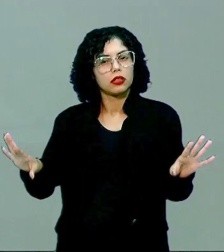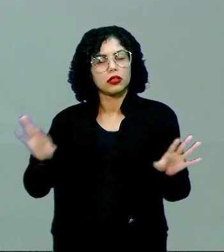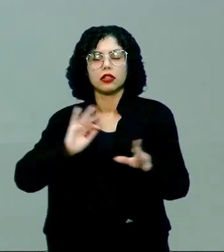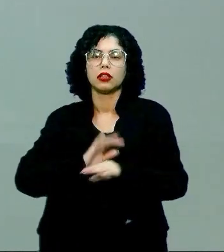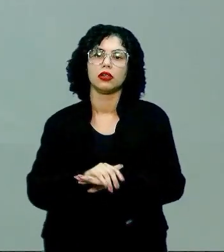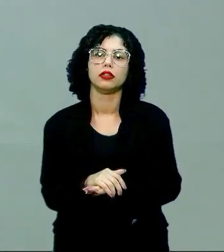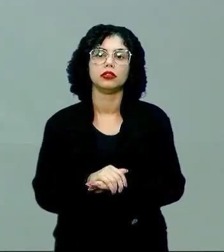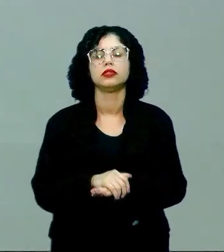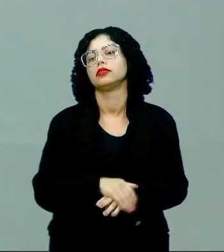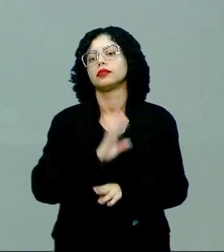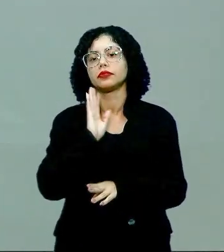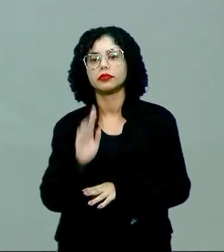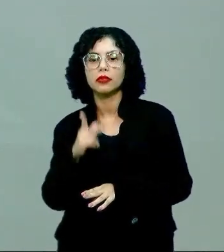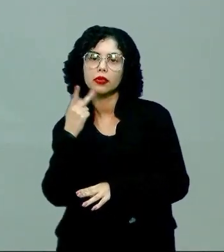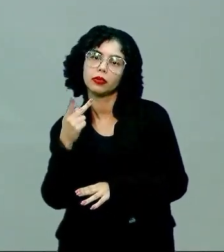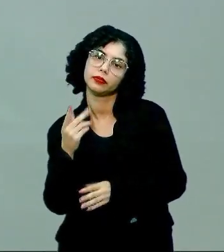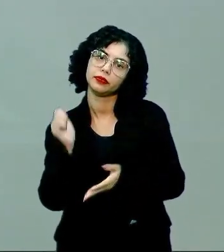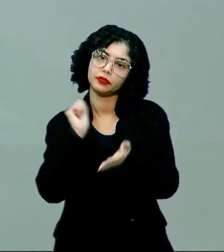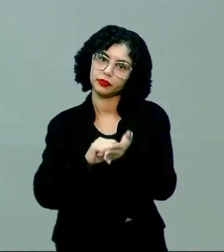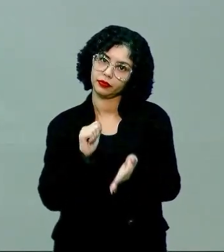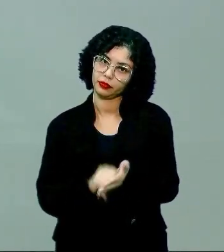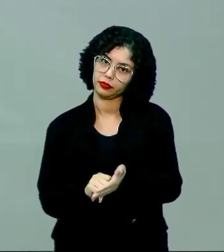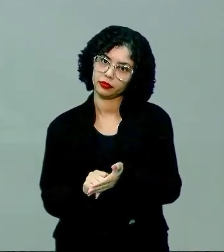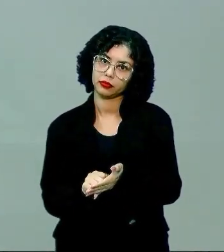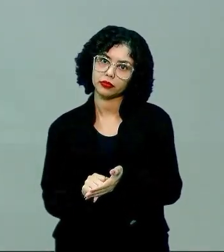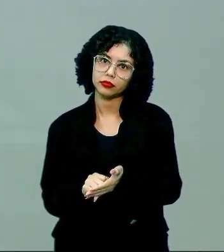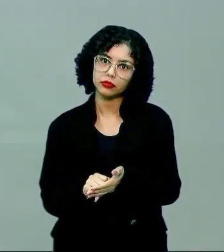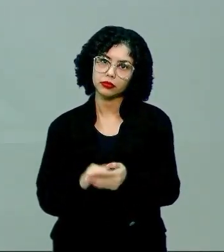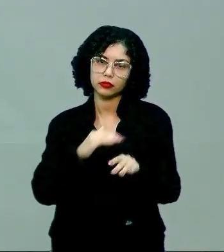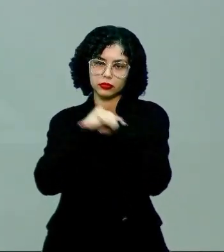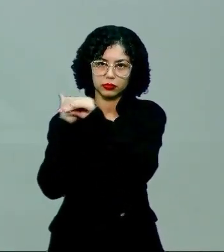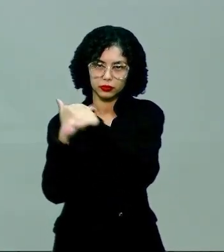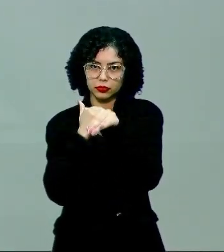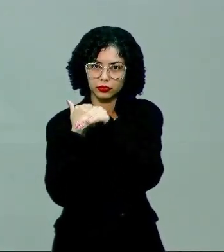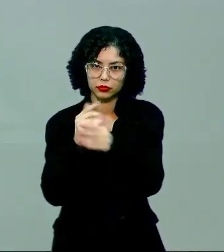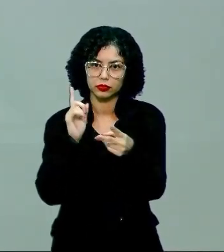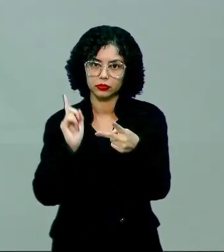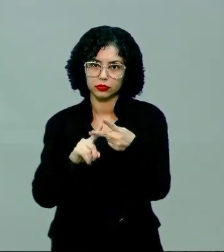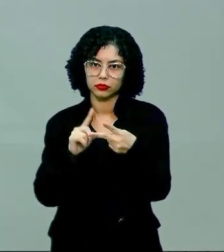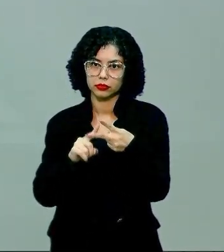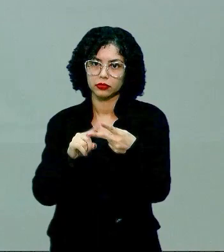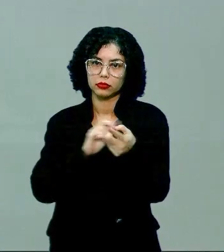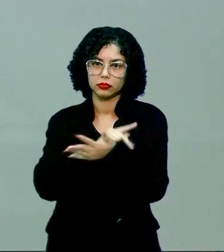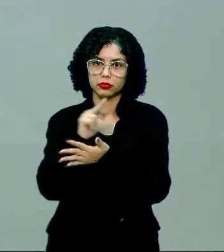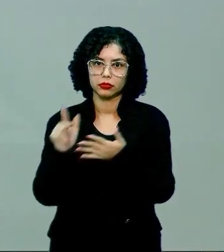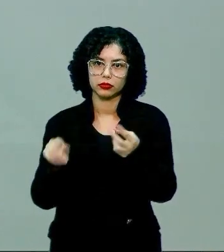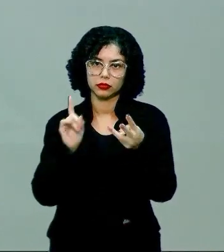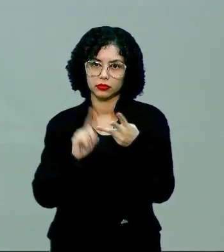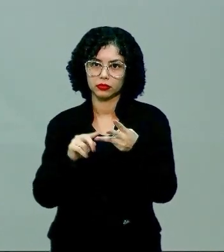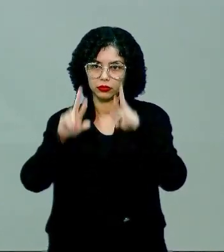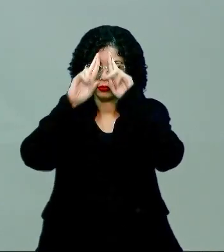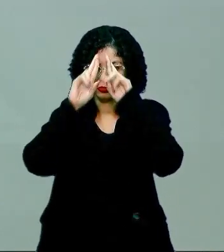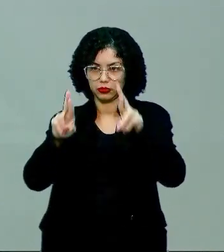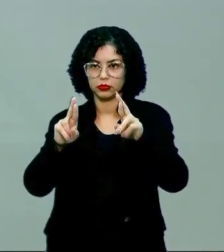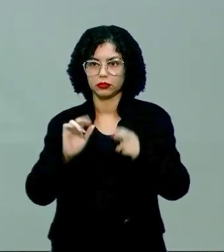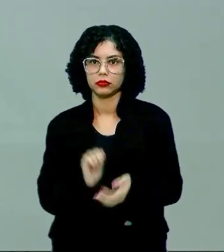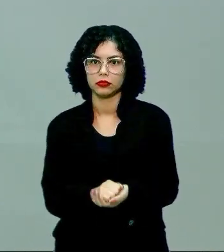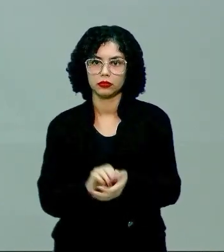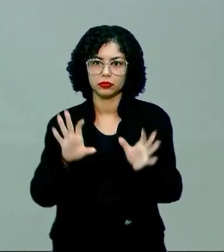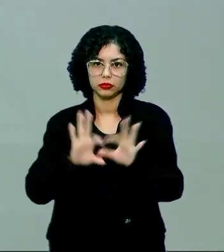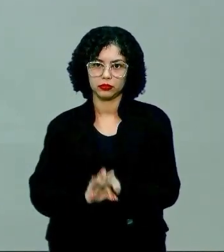eu já falei para vocês anotarem igualdade diversidade respeito